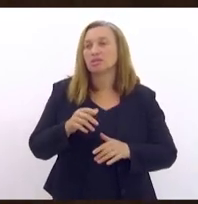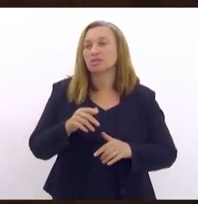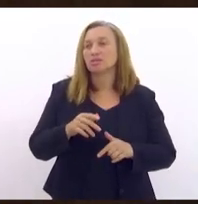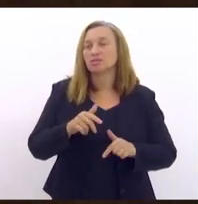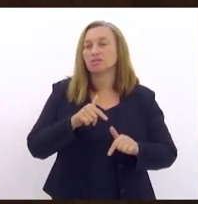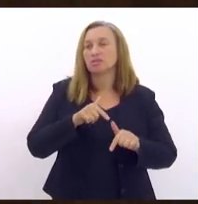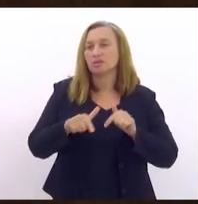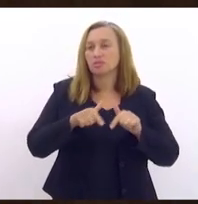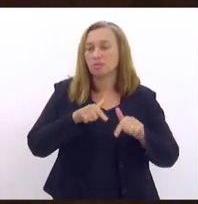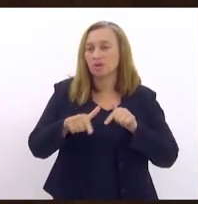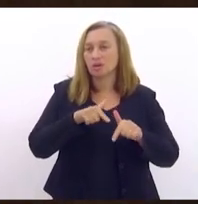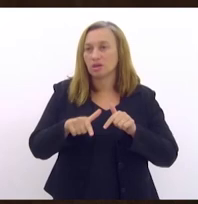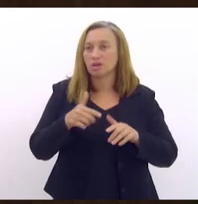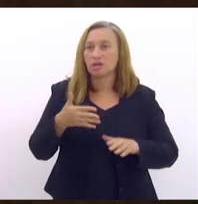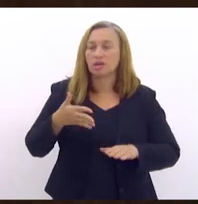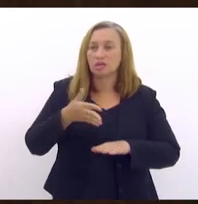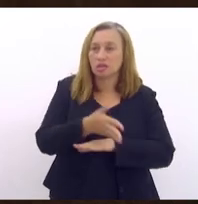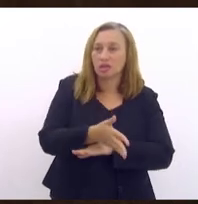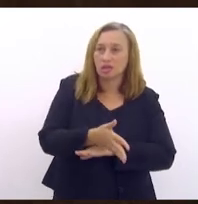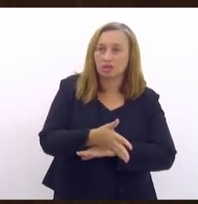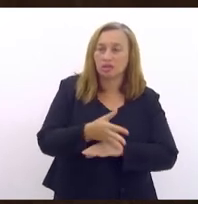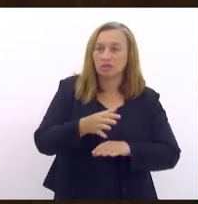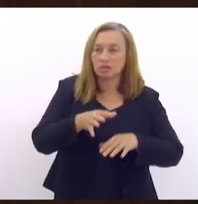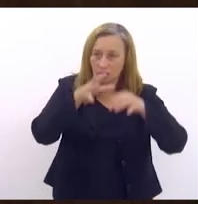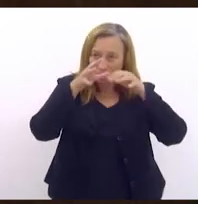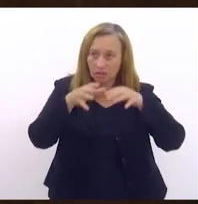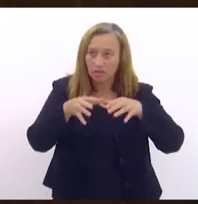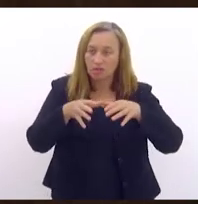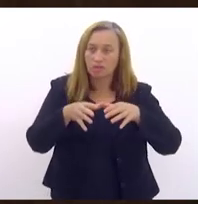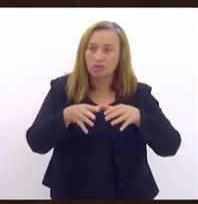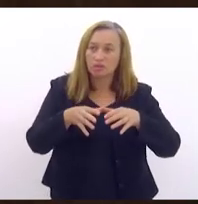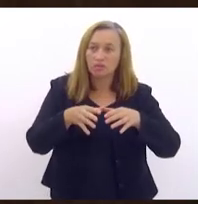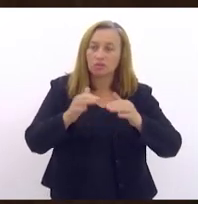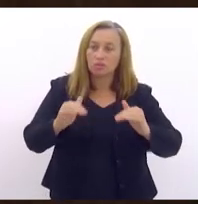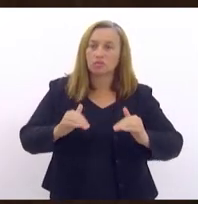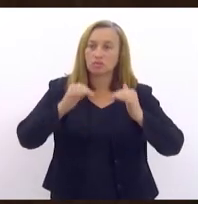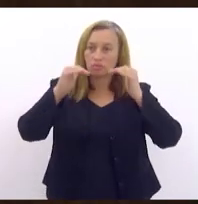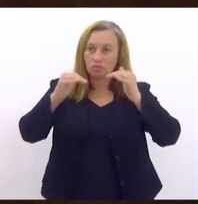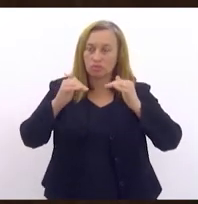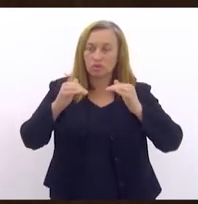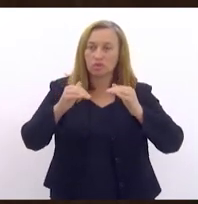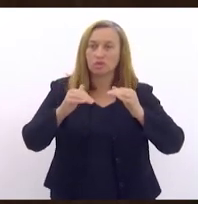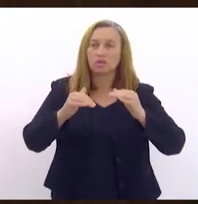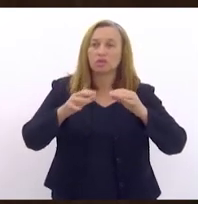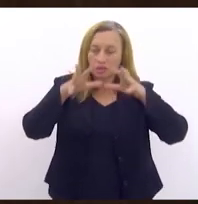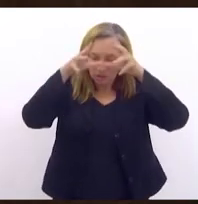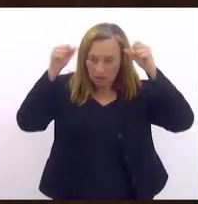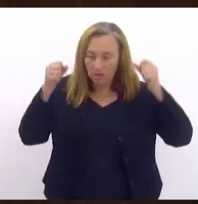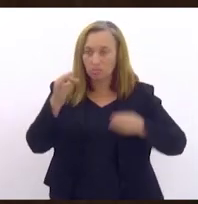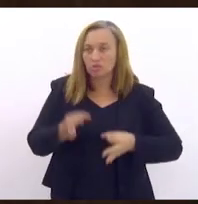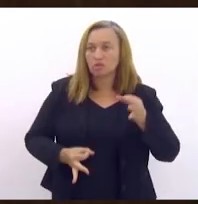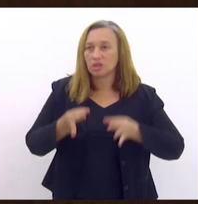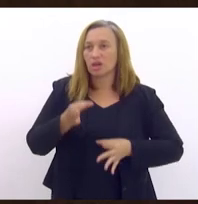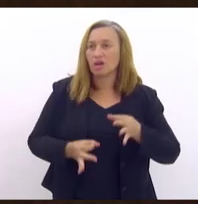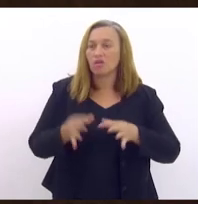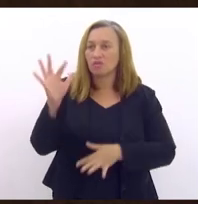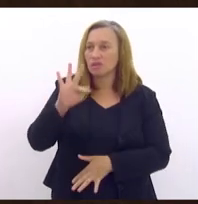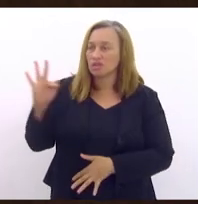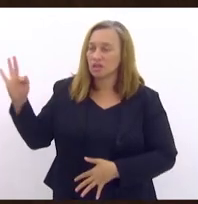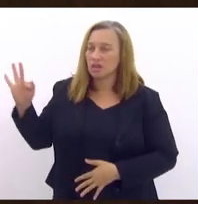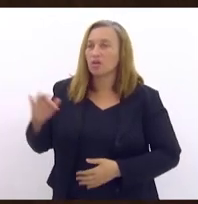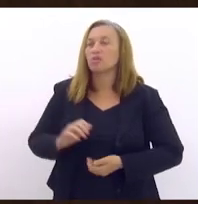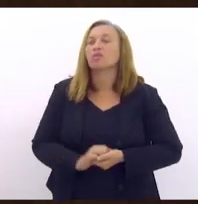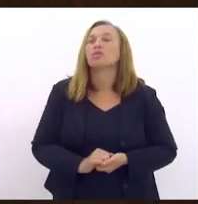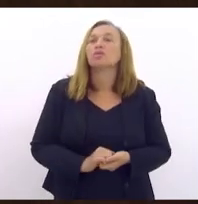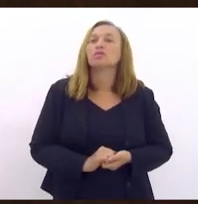Trabalhadores entrou no Supremo Tribunal Federal, ou no TSE, numa dessas duas